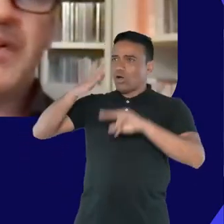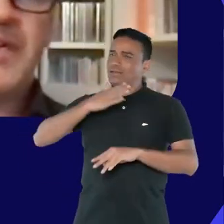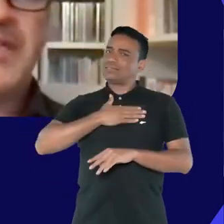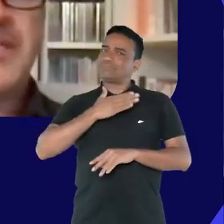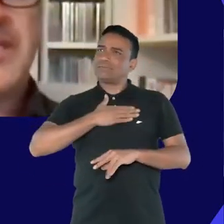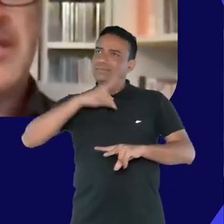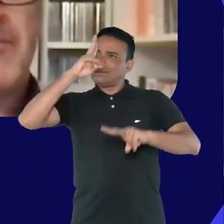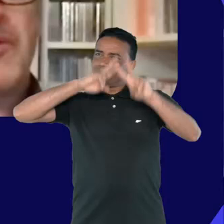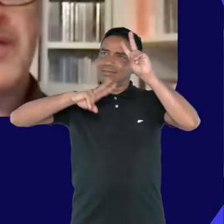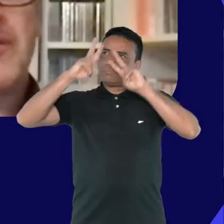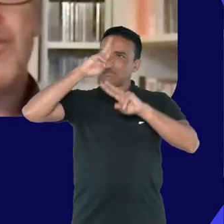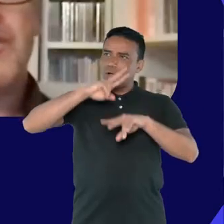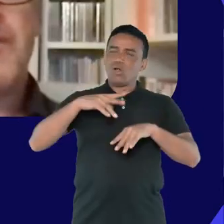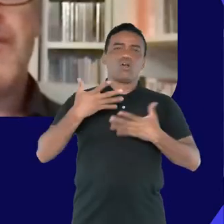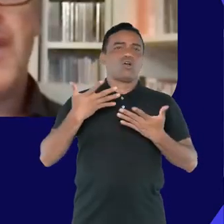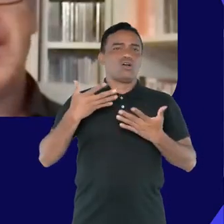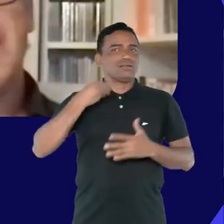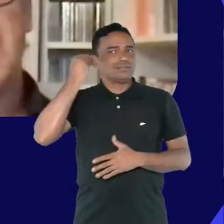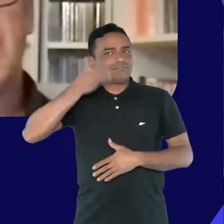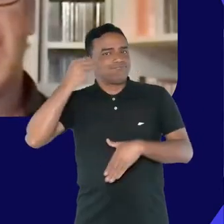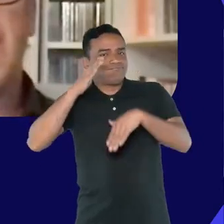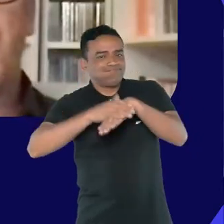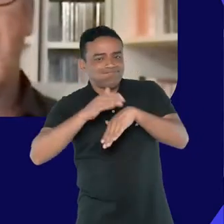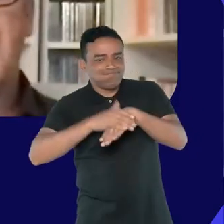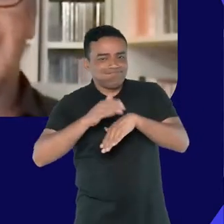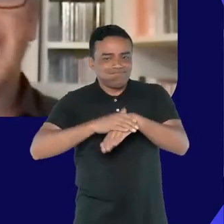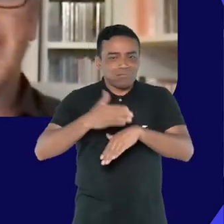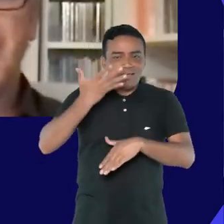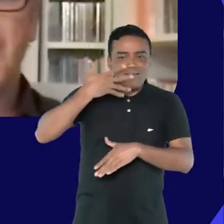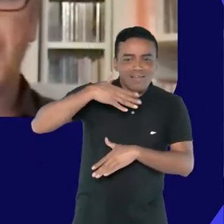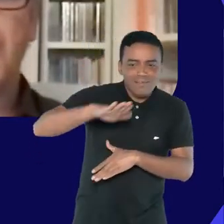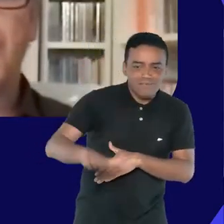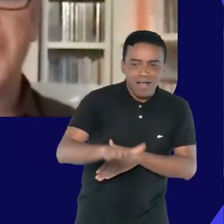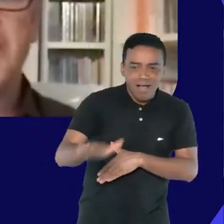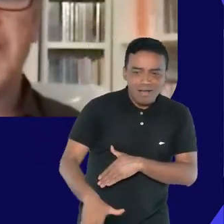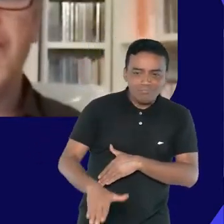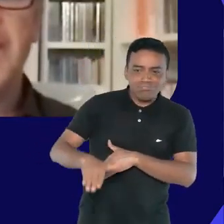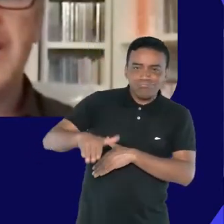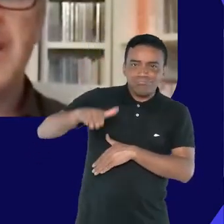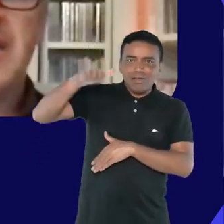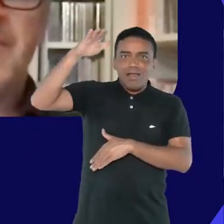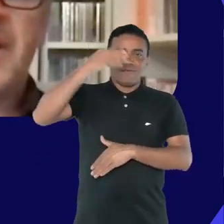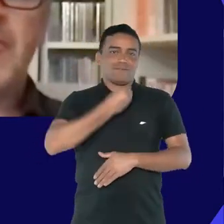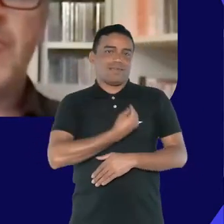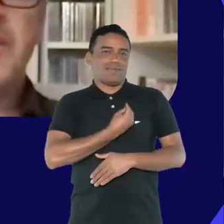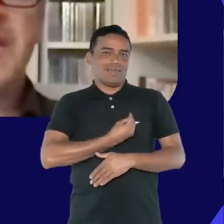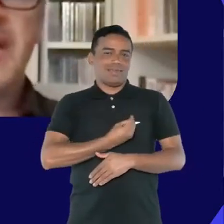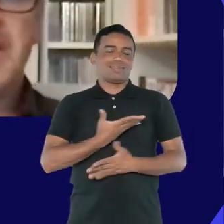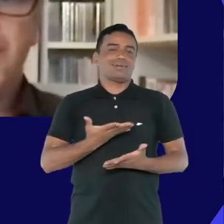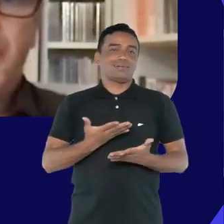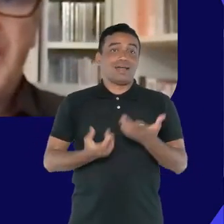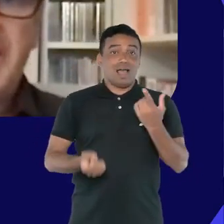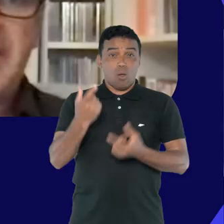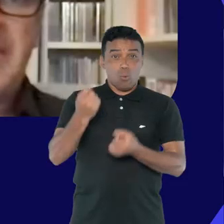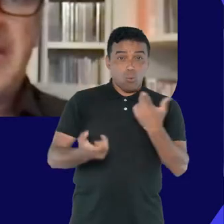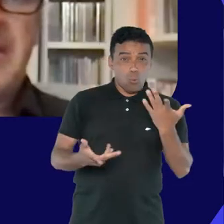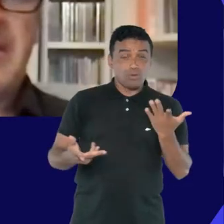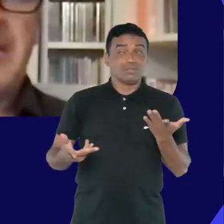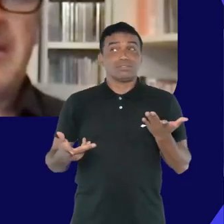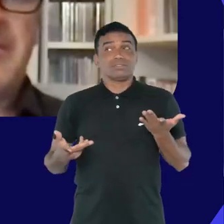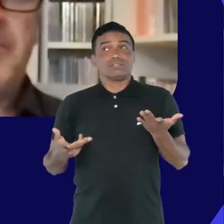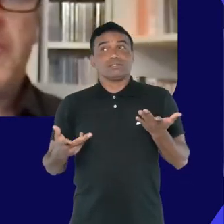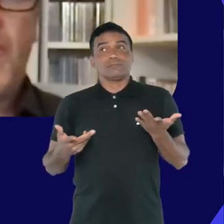as suas vivências da infância e também de outros momentos da vida, algumas delas